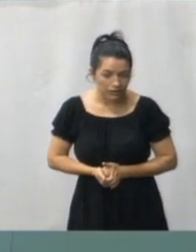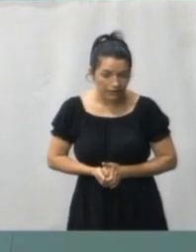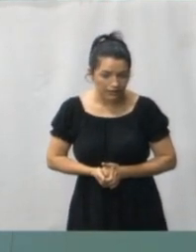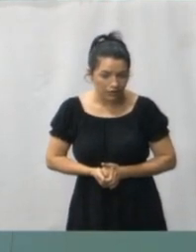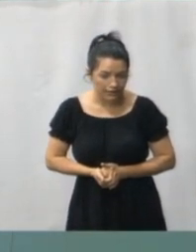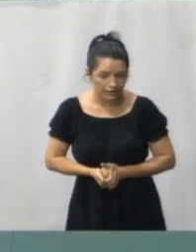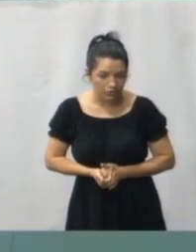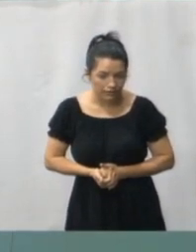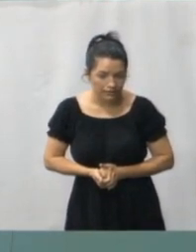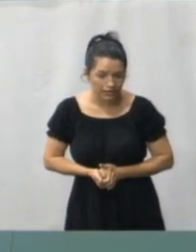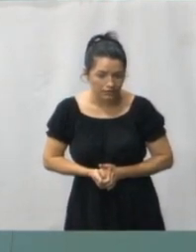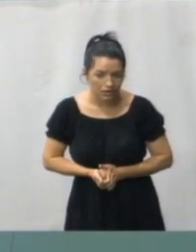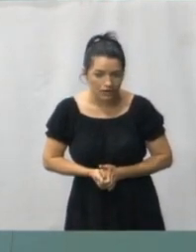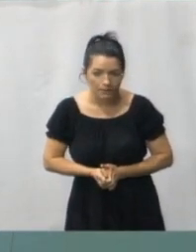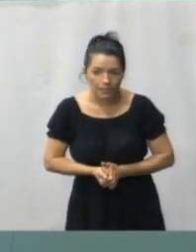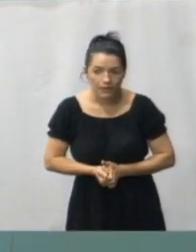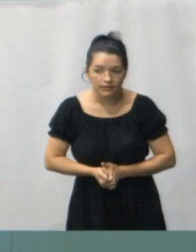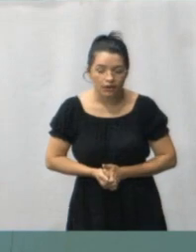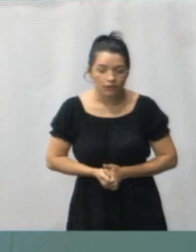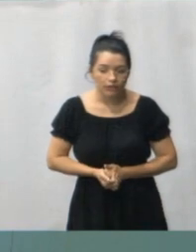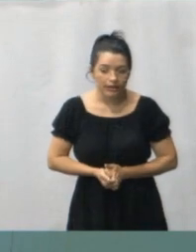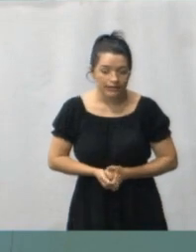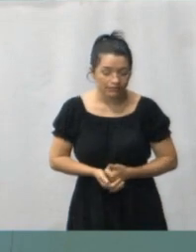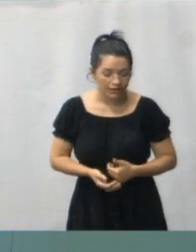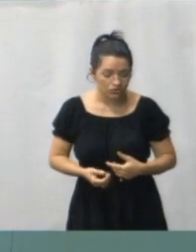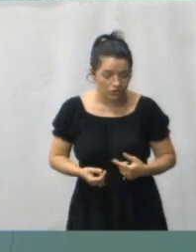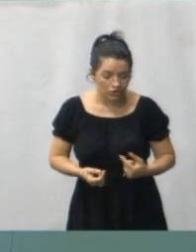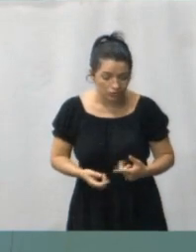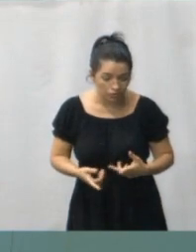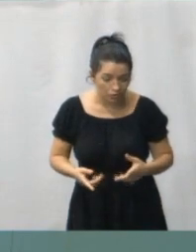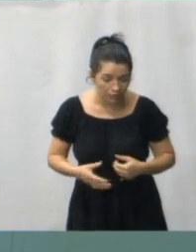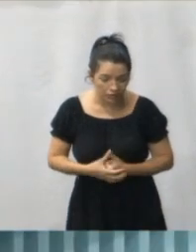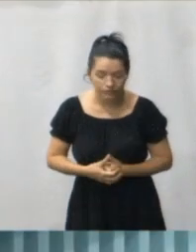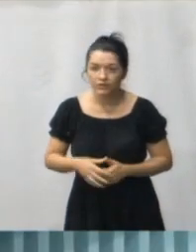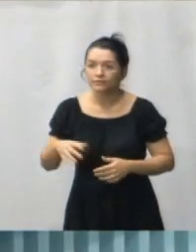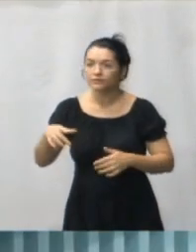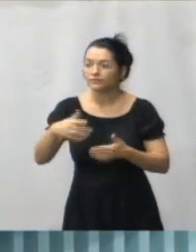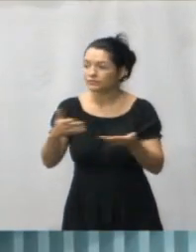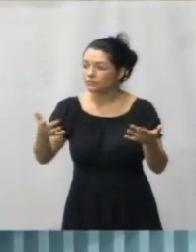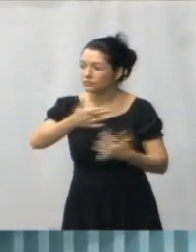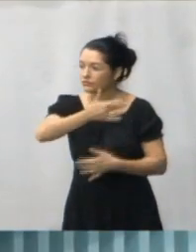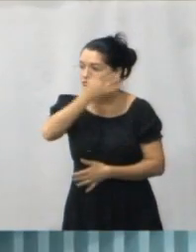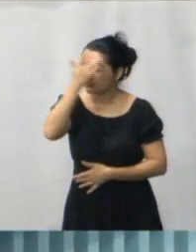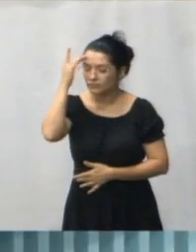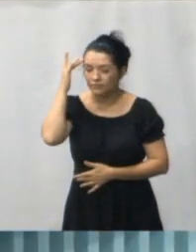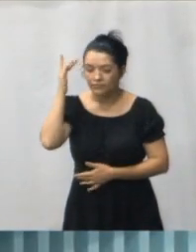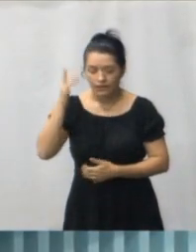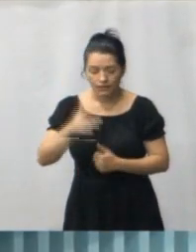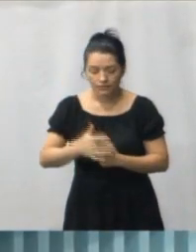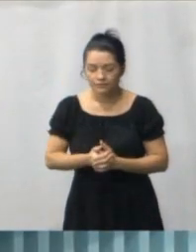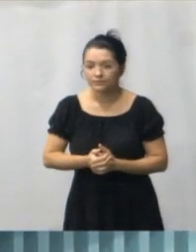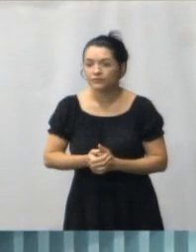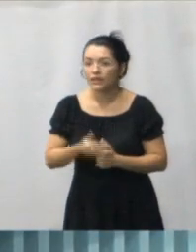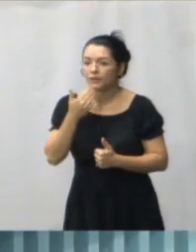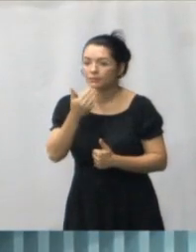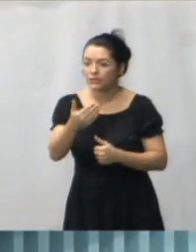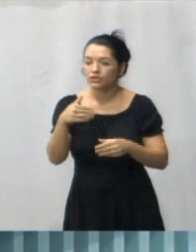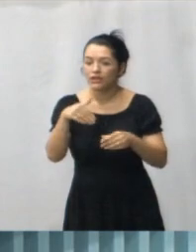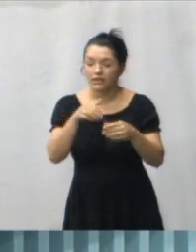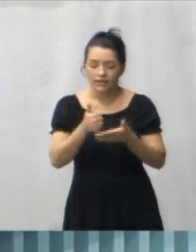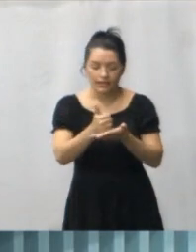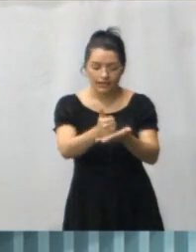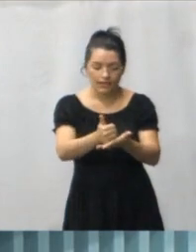né? Eu, na condição de servidor, venho encaminhar a urgência dessa matéria.